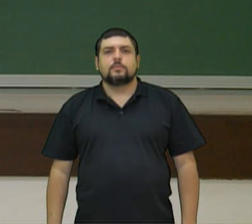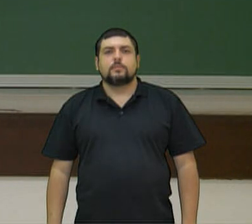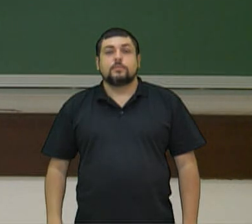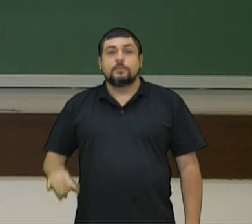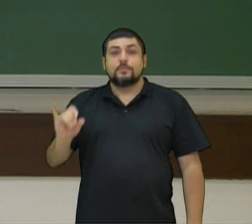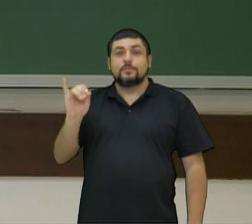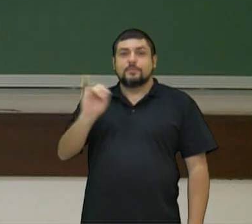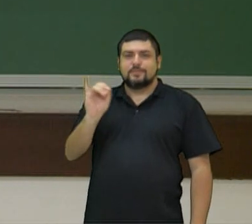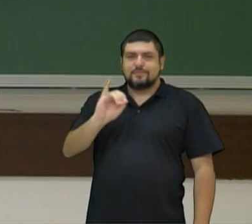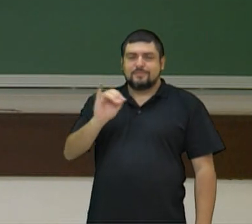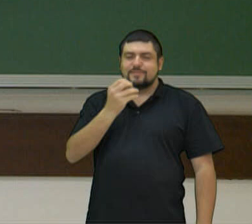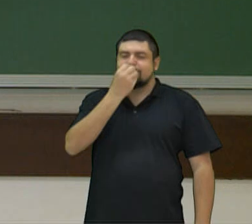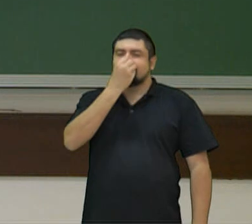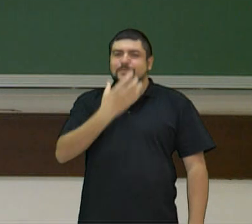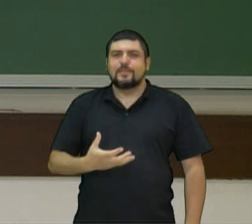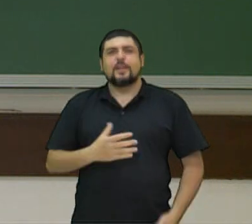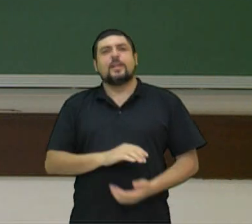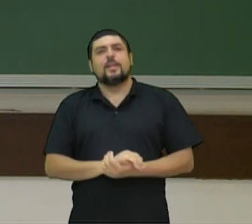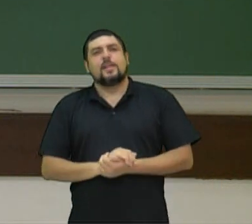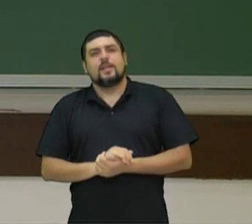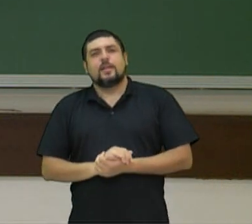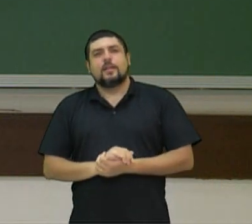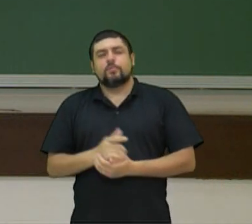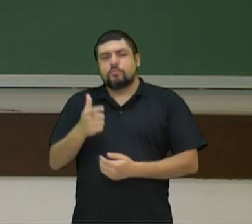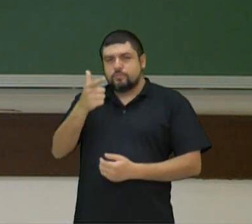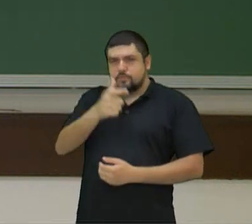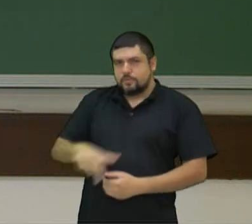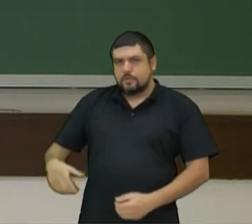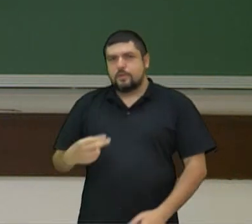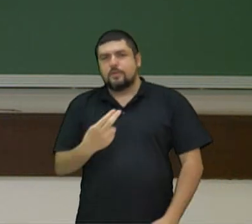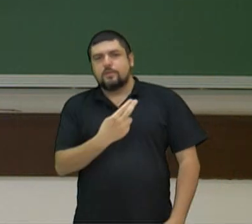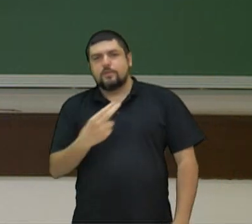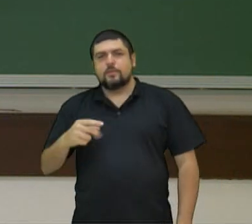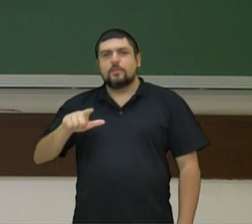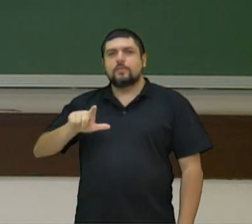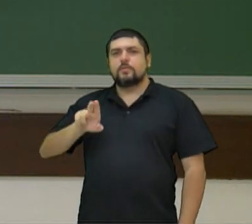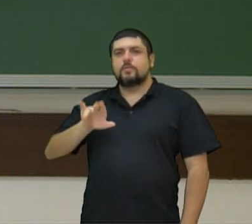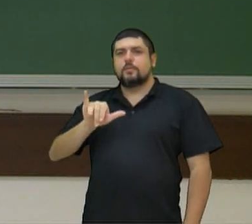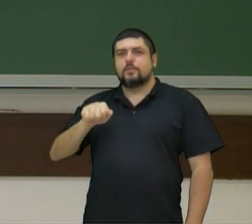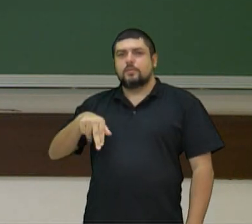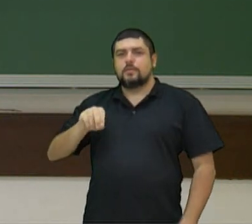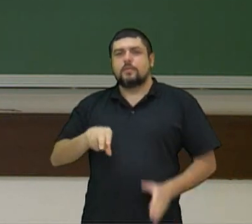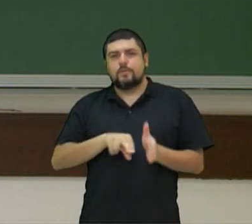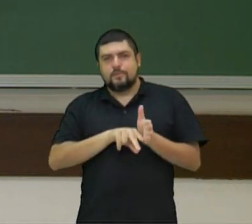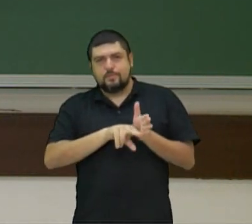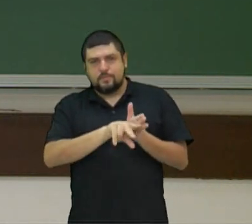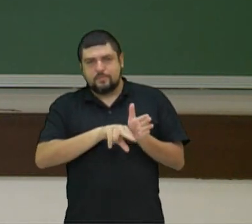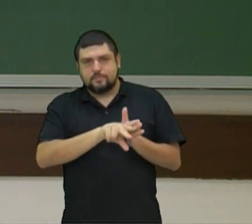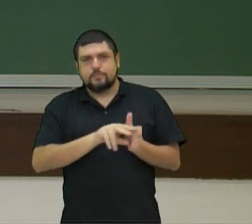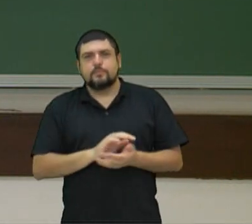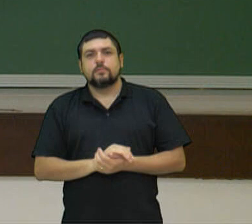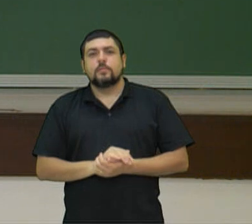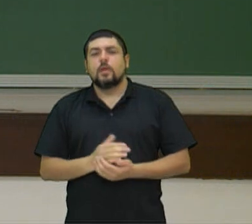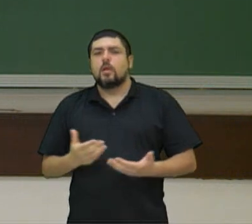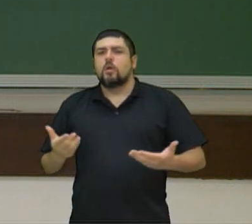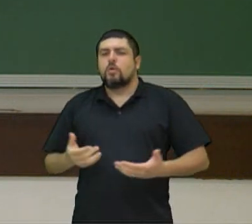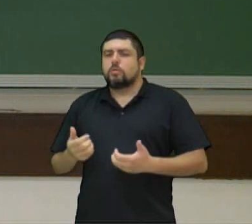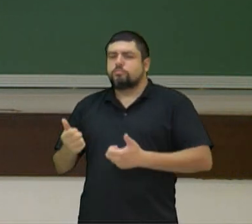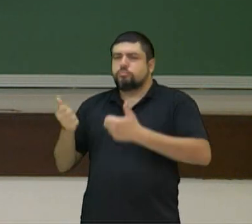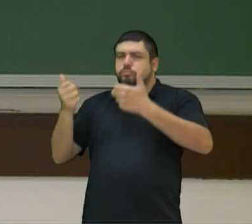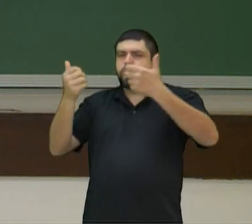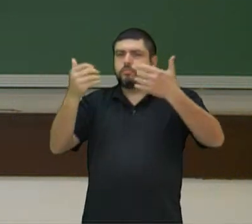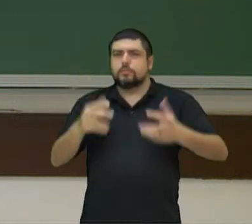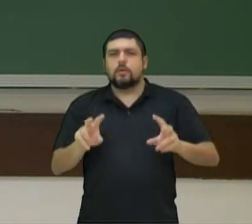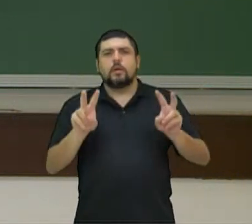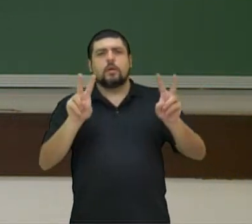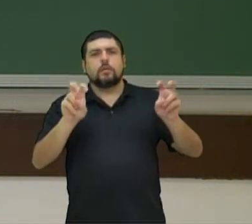Olá galera, estou aqui mais uma vez com vocês, professor Luciano, Biologia, e vou trazer para vocês hoje o assunto da